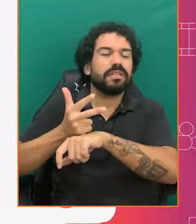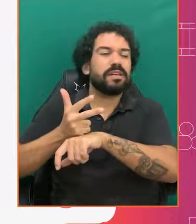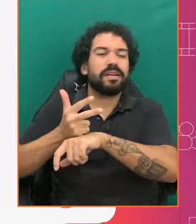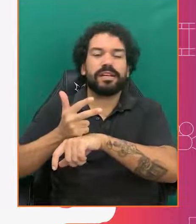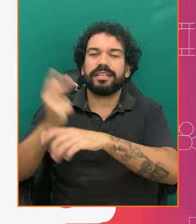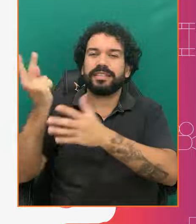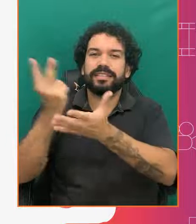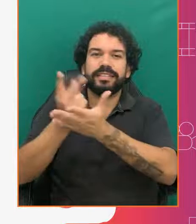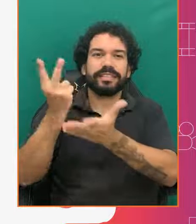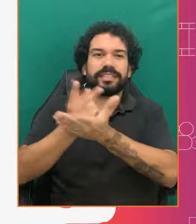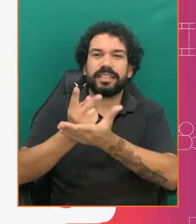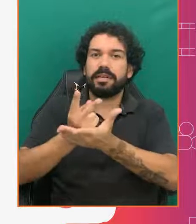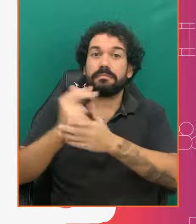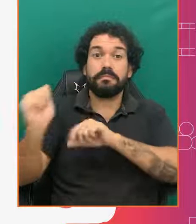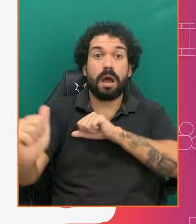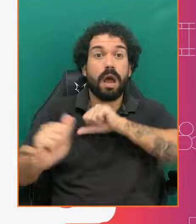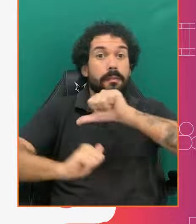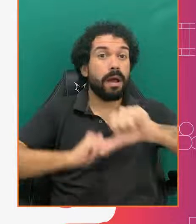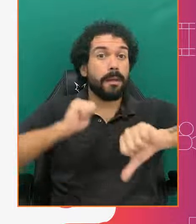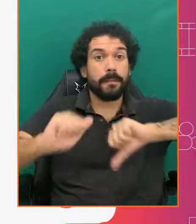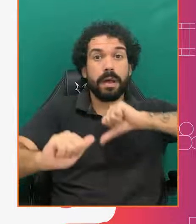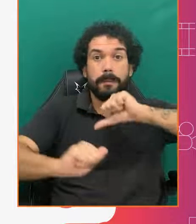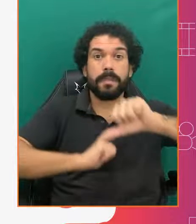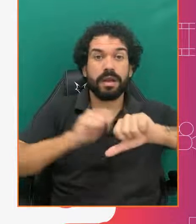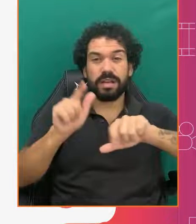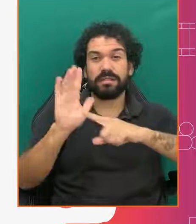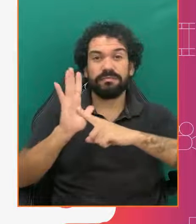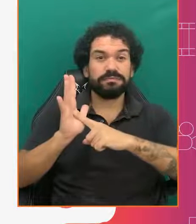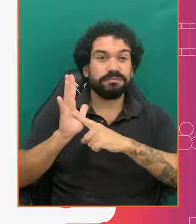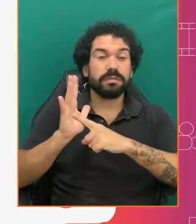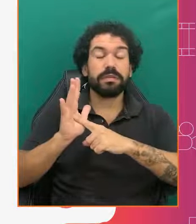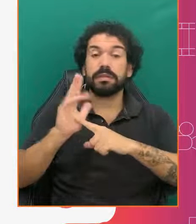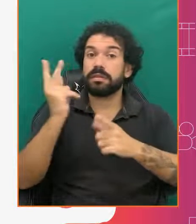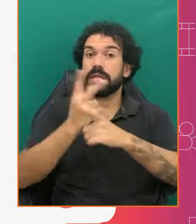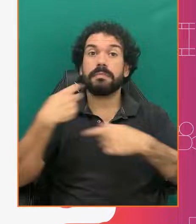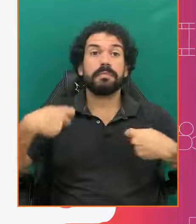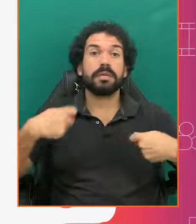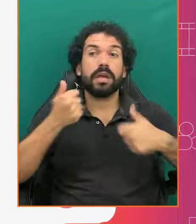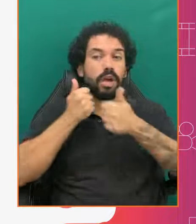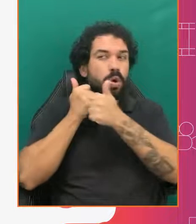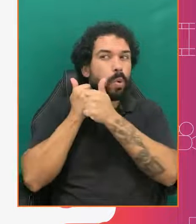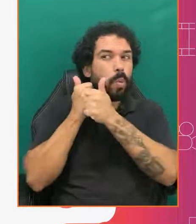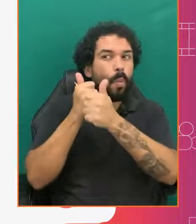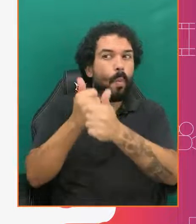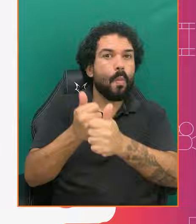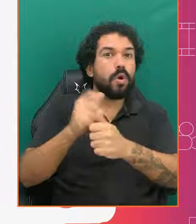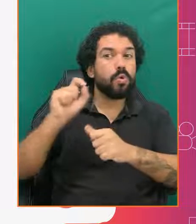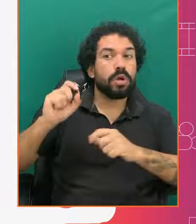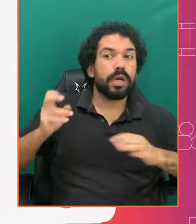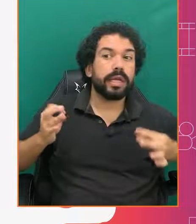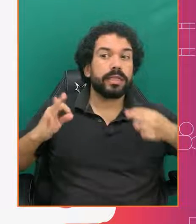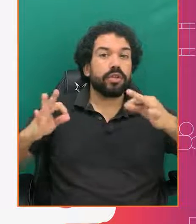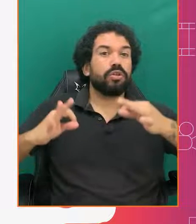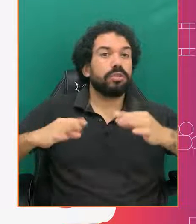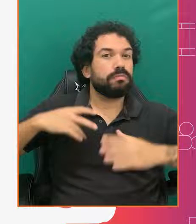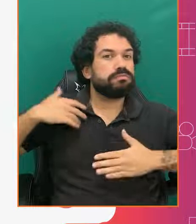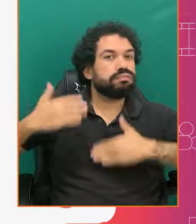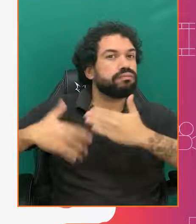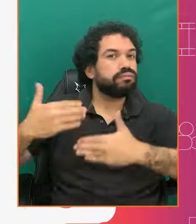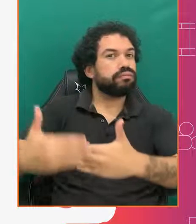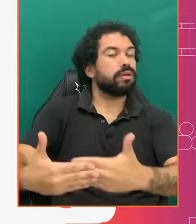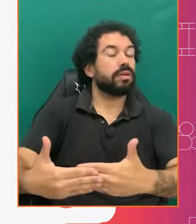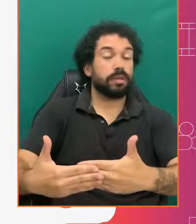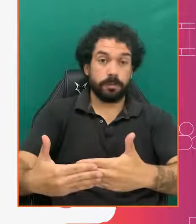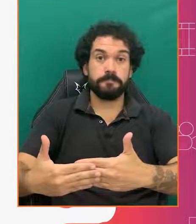que passa constantemente por mudanças, sem falar que sempre precisa acompanhar os avanços